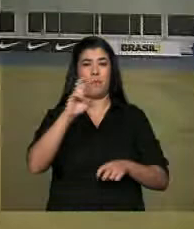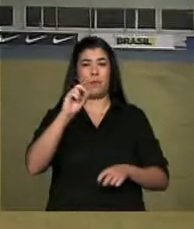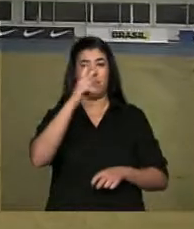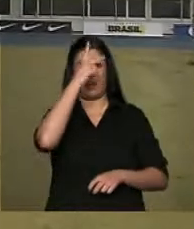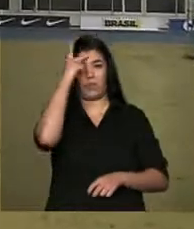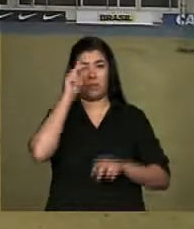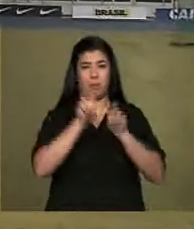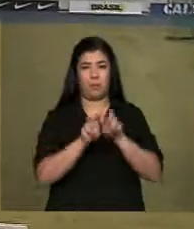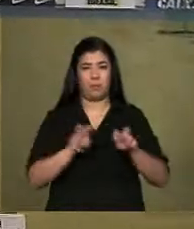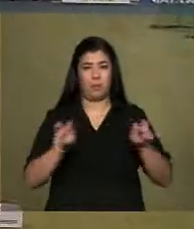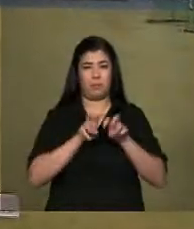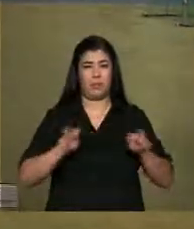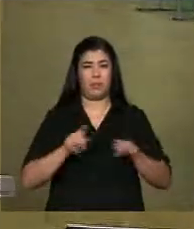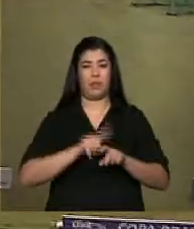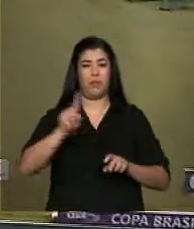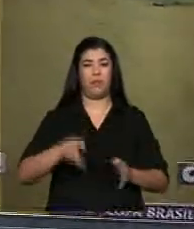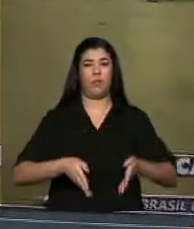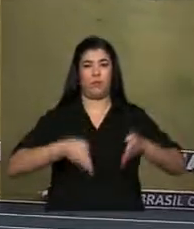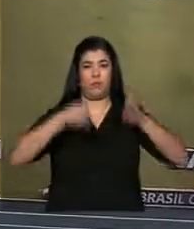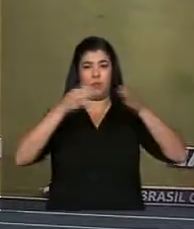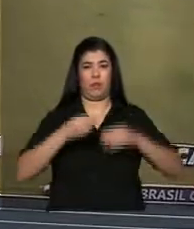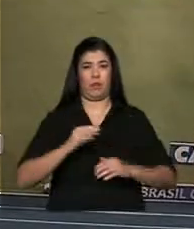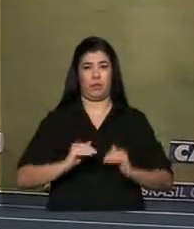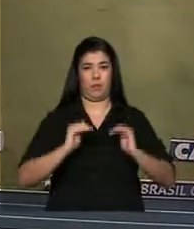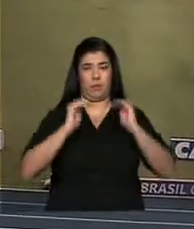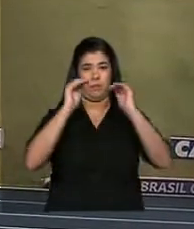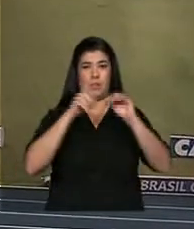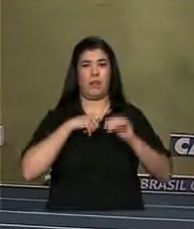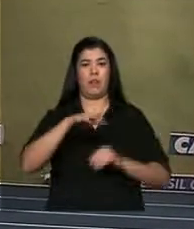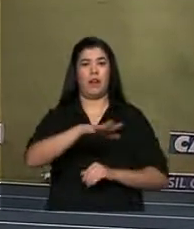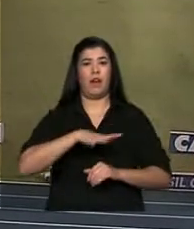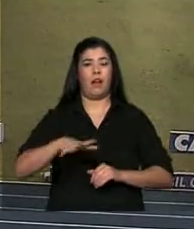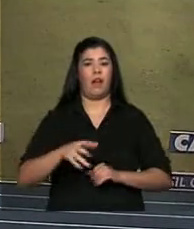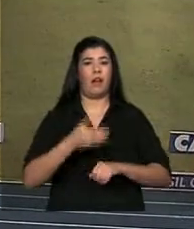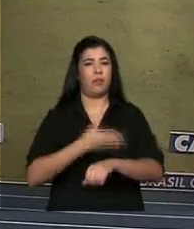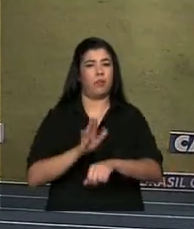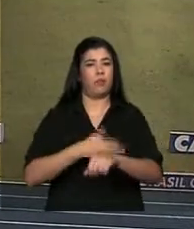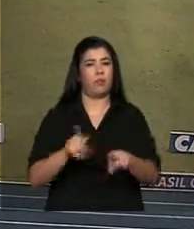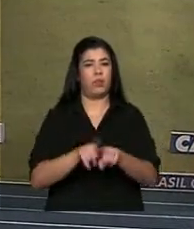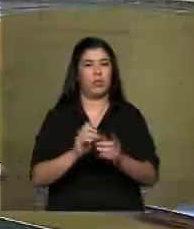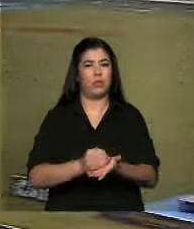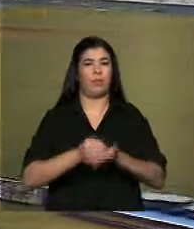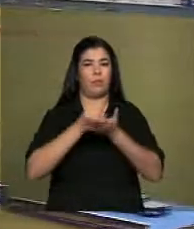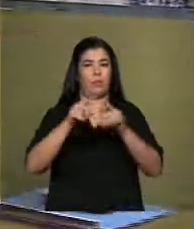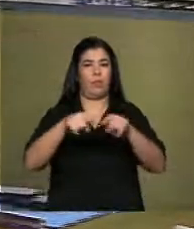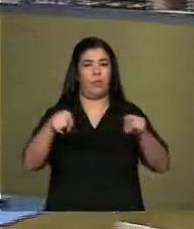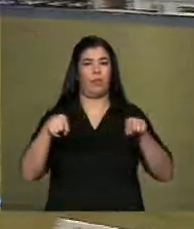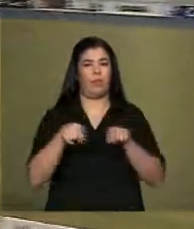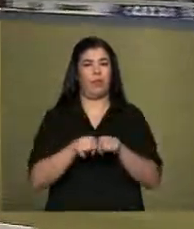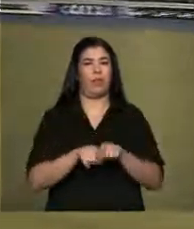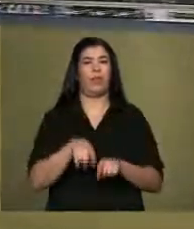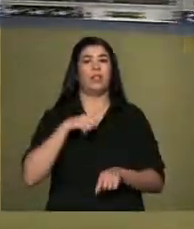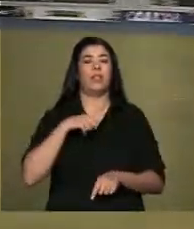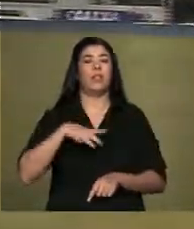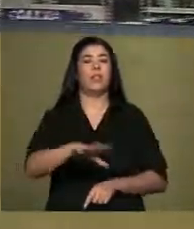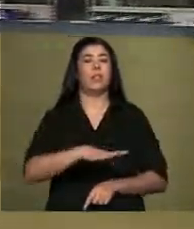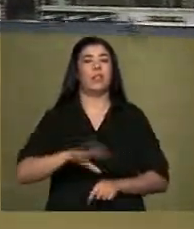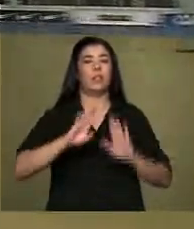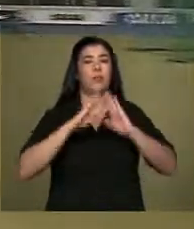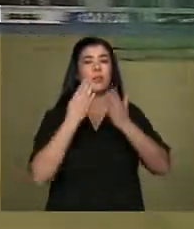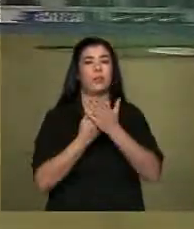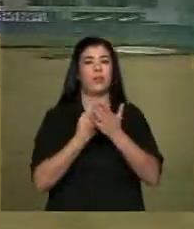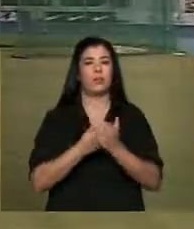pessoas. Neste outro prédio de 3 andares ficam áreas de aquecimento e salas de apoio. No espaço também há uma escola